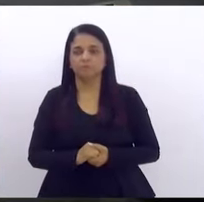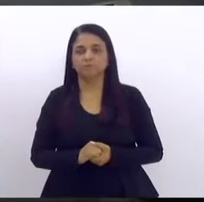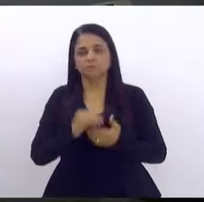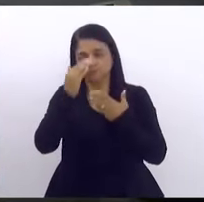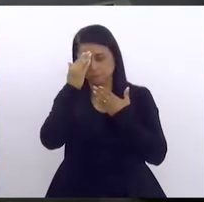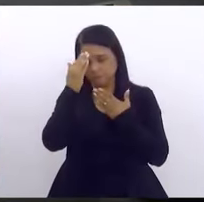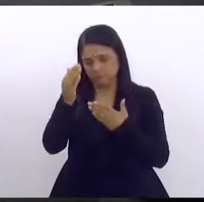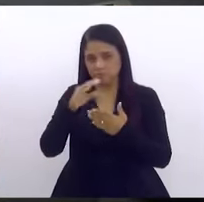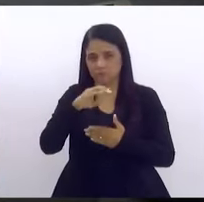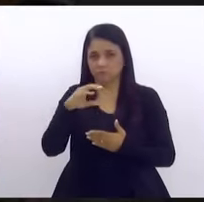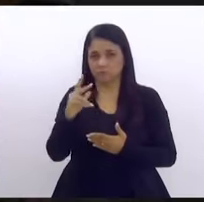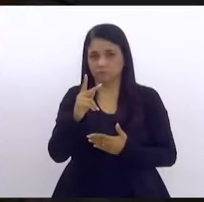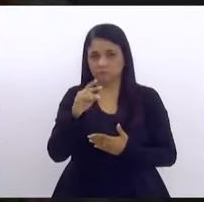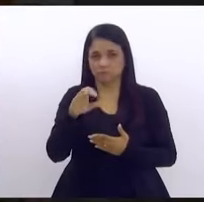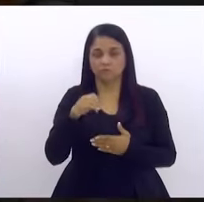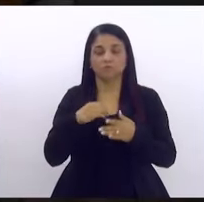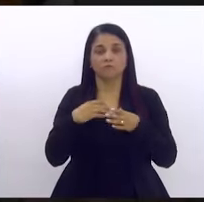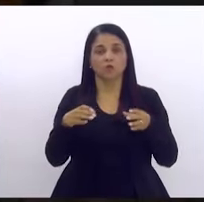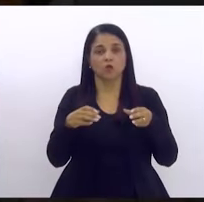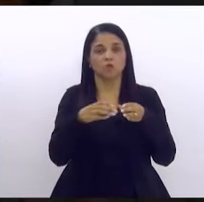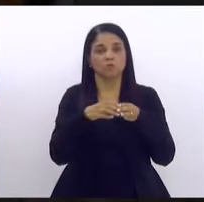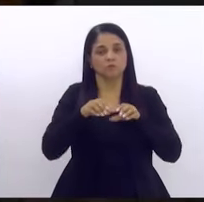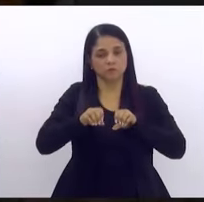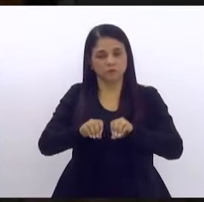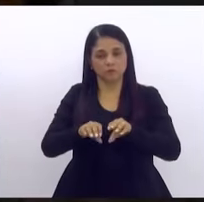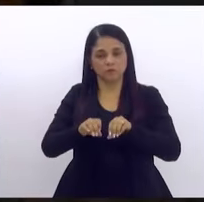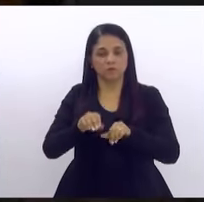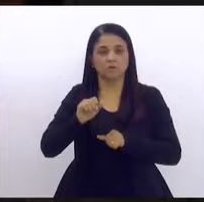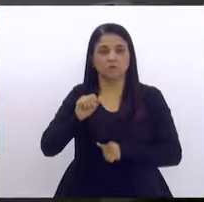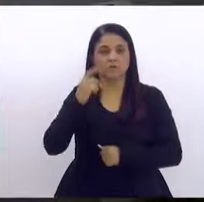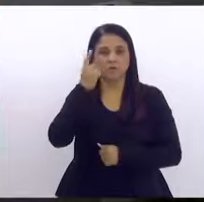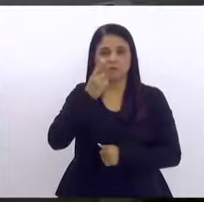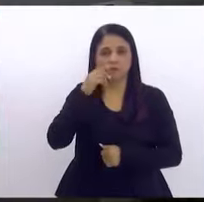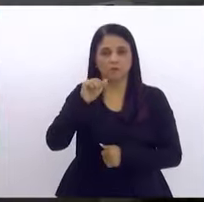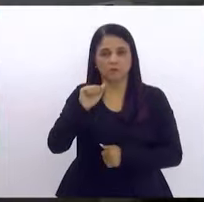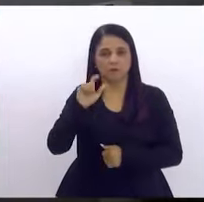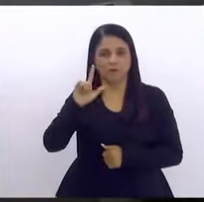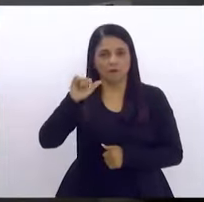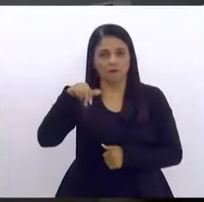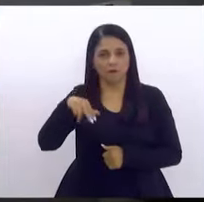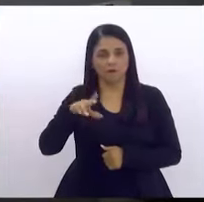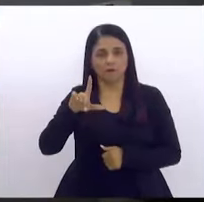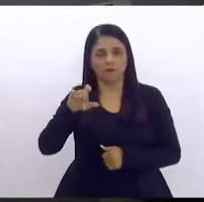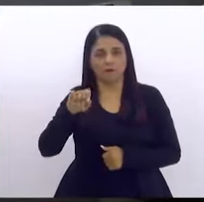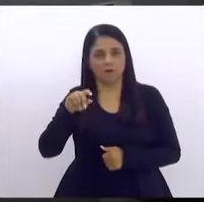Obrigado, deputado Chico. Pela Comissão de Educação, deputado Alan Lopes.